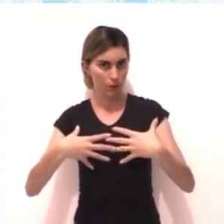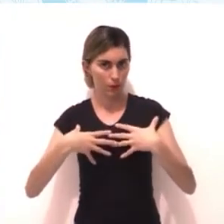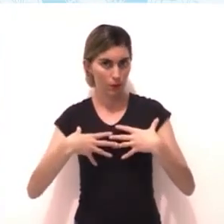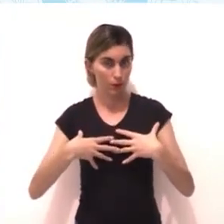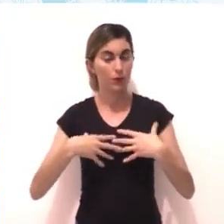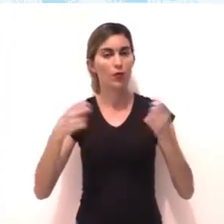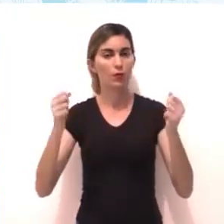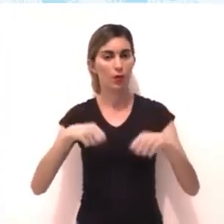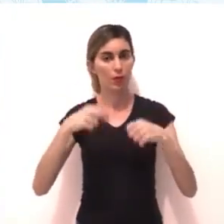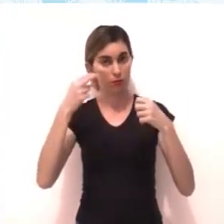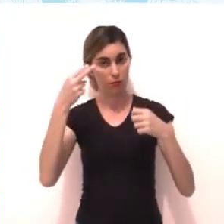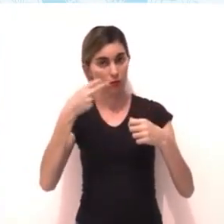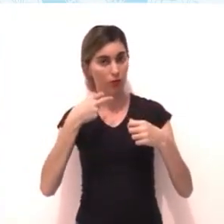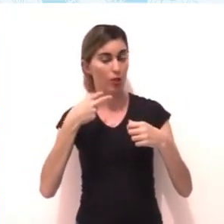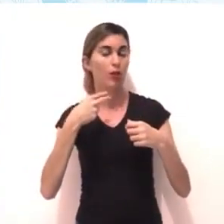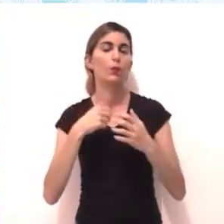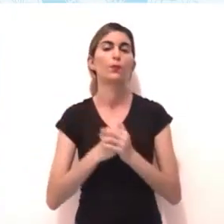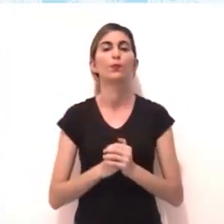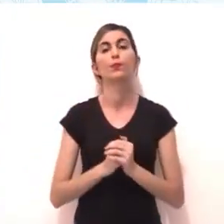macroscópico,